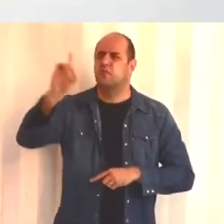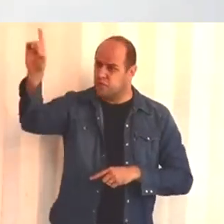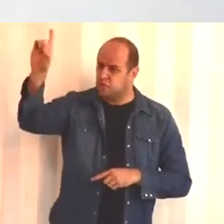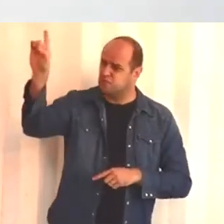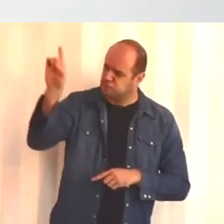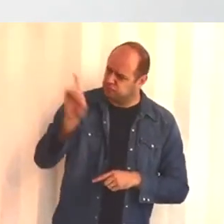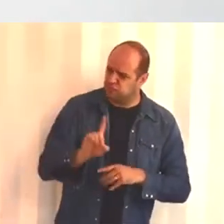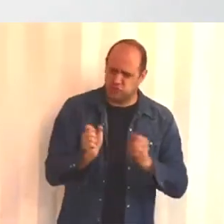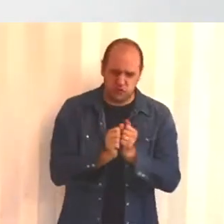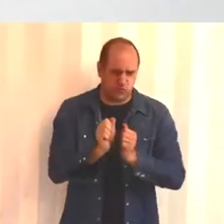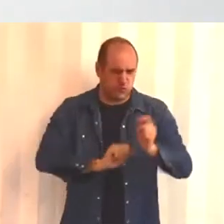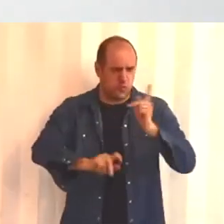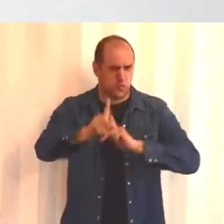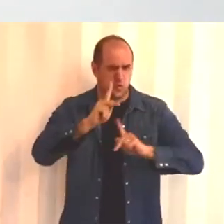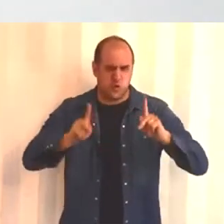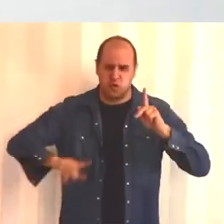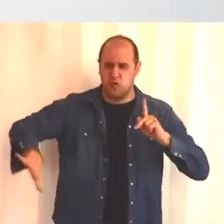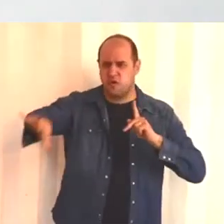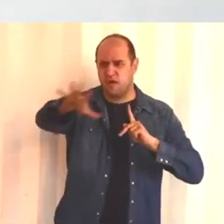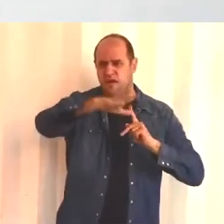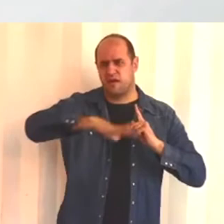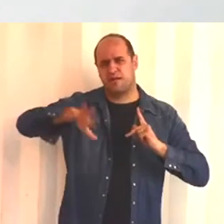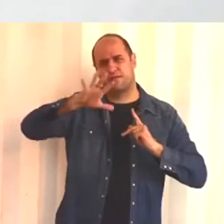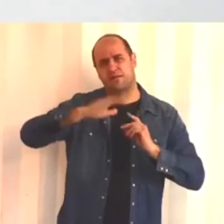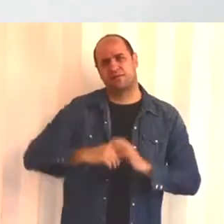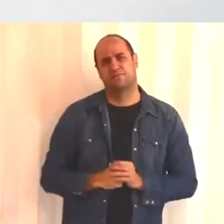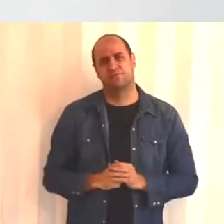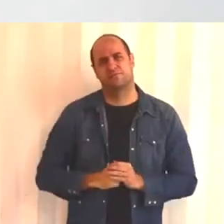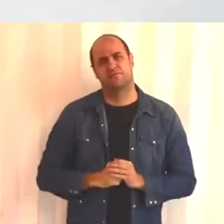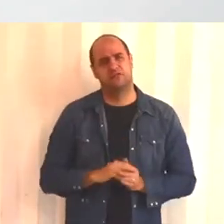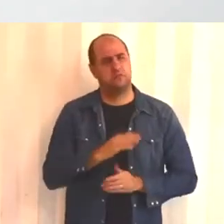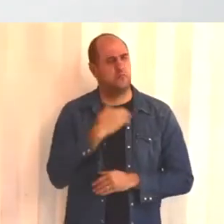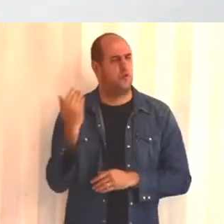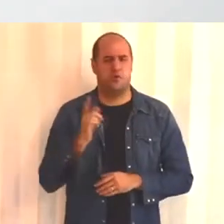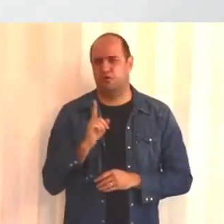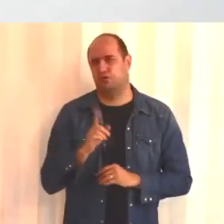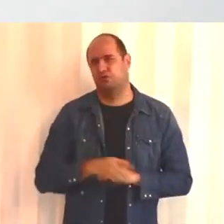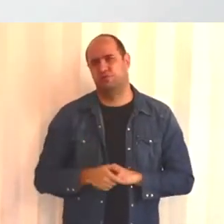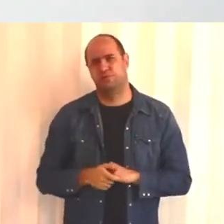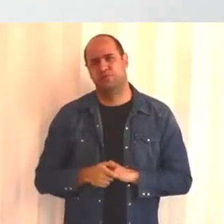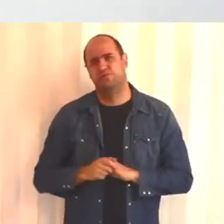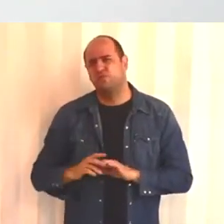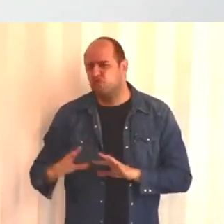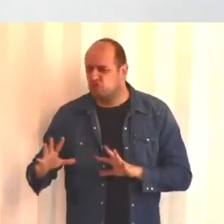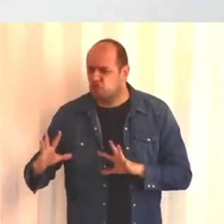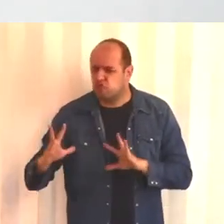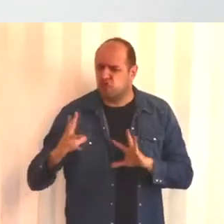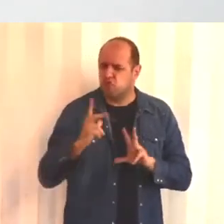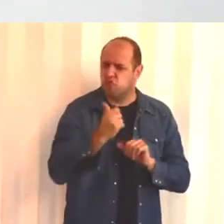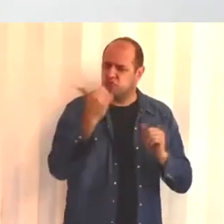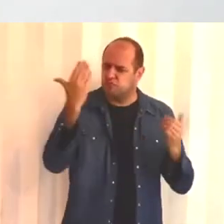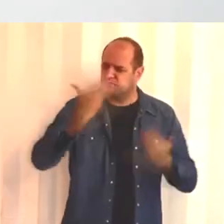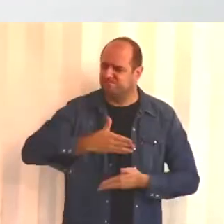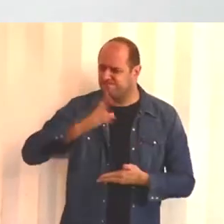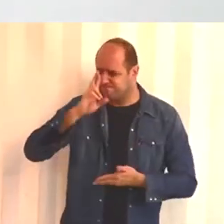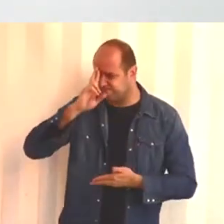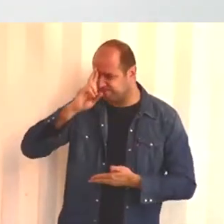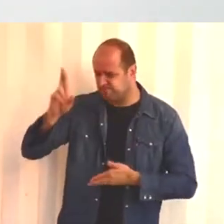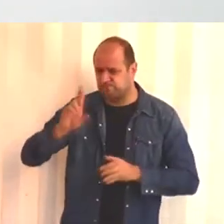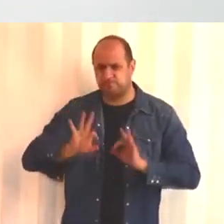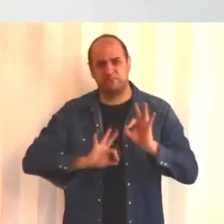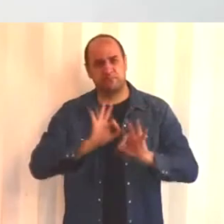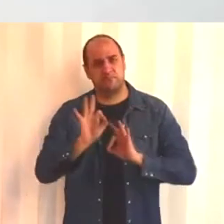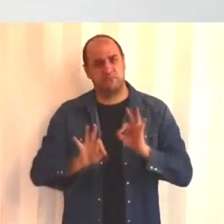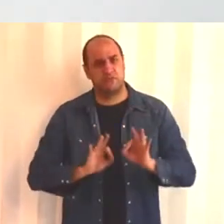estar presente no meio do seu povo. E nem a morte. Todos nós estamos diante do Senhor com motivos